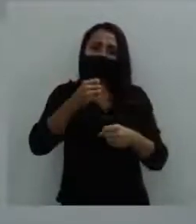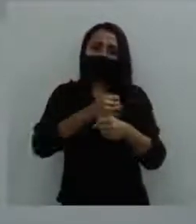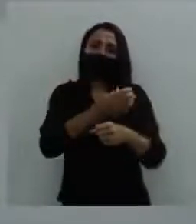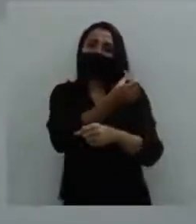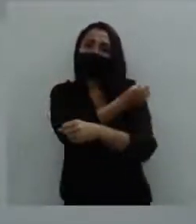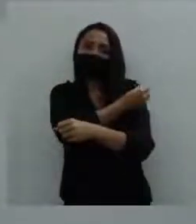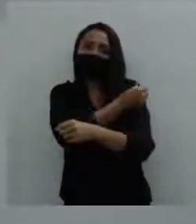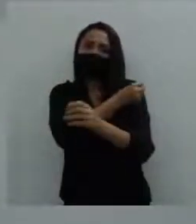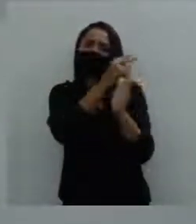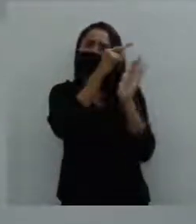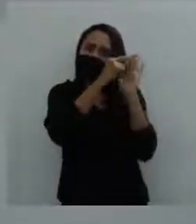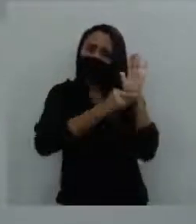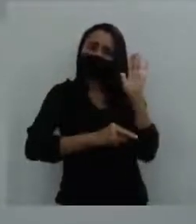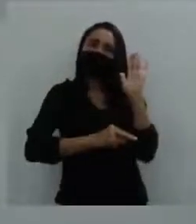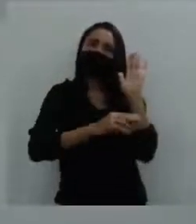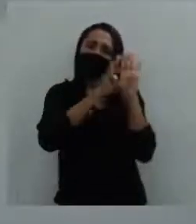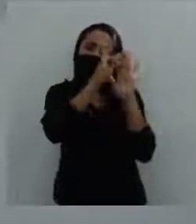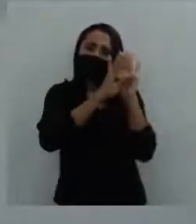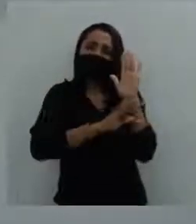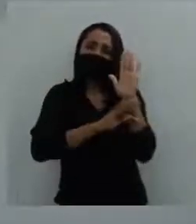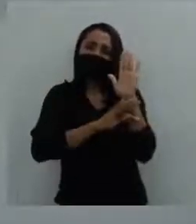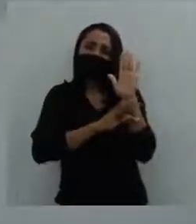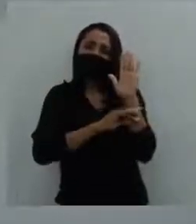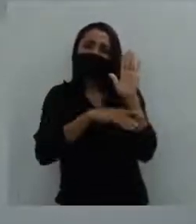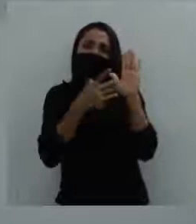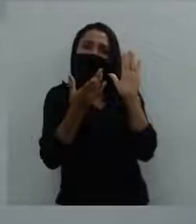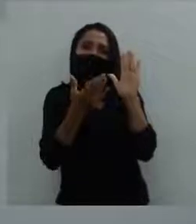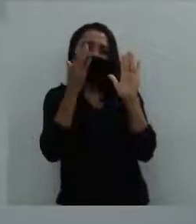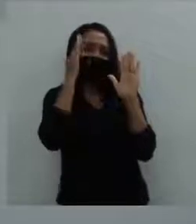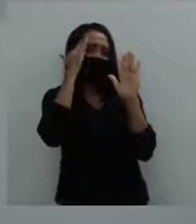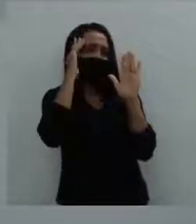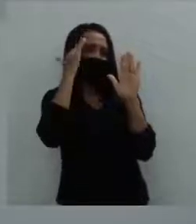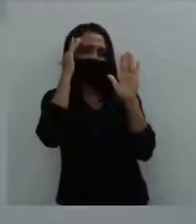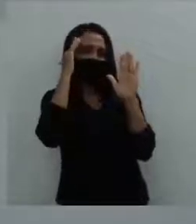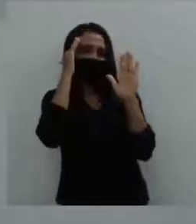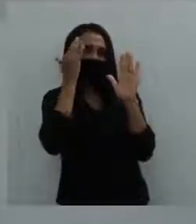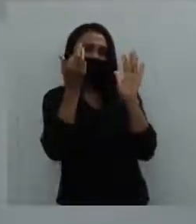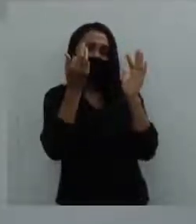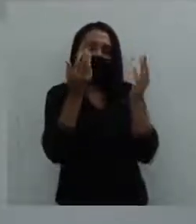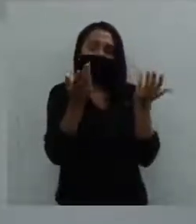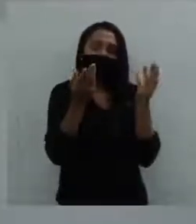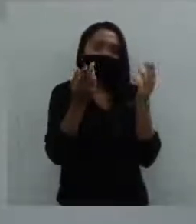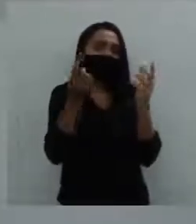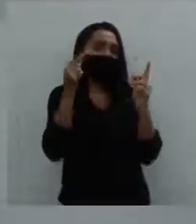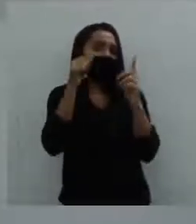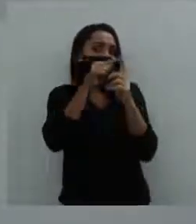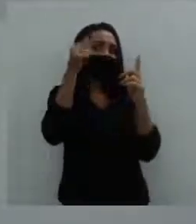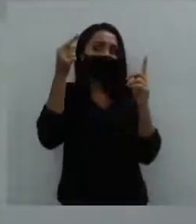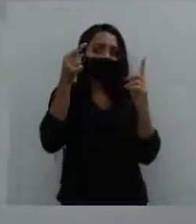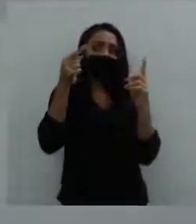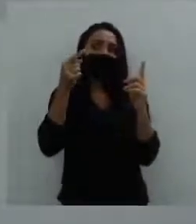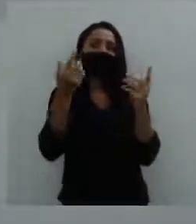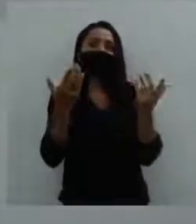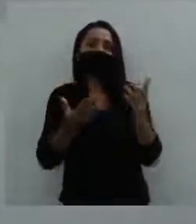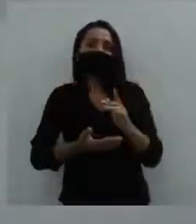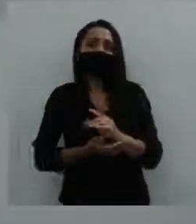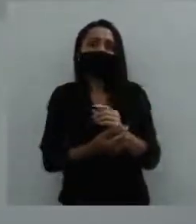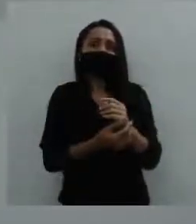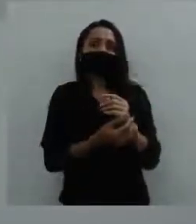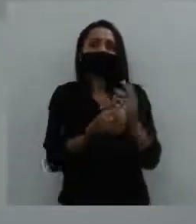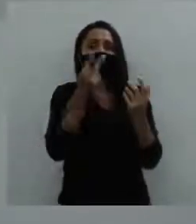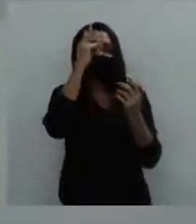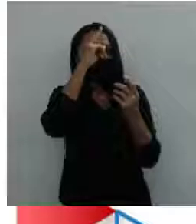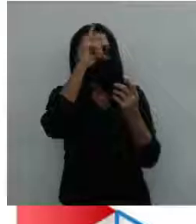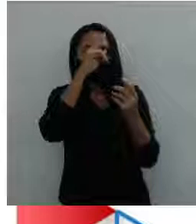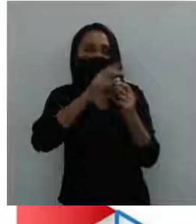leram textos em que havia o quê? A moral da história, certo? O objetivo, a finalidade. Na